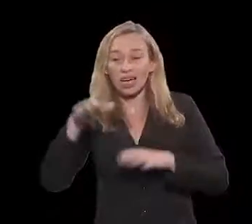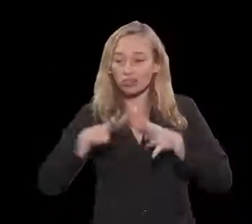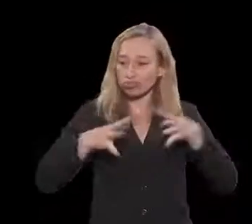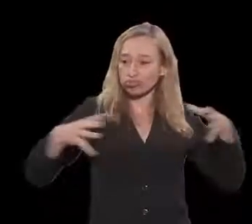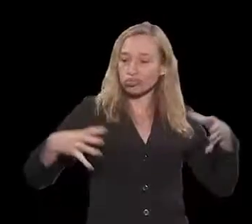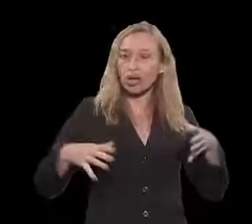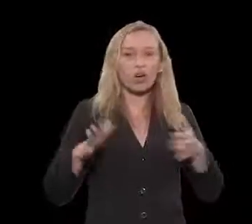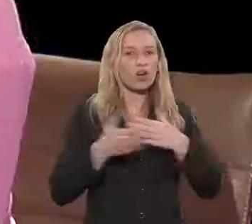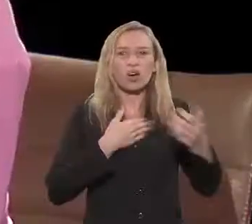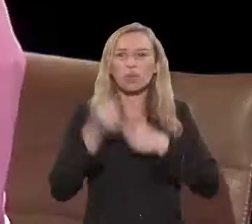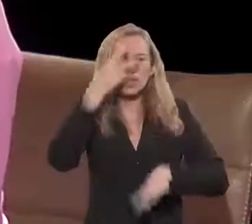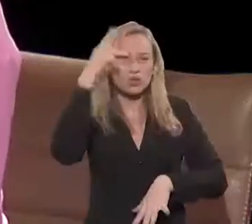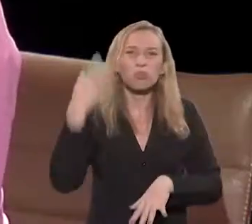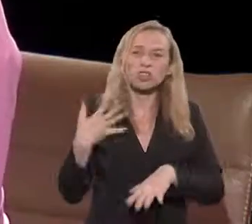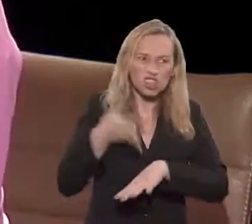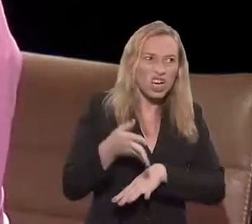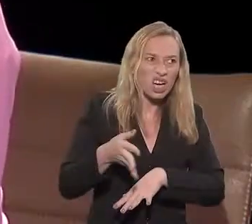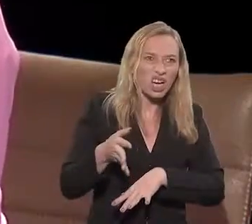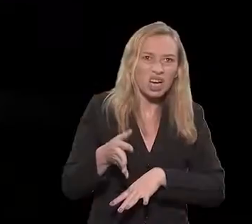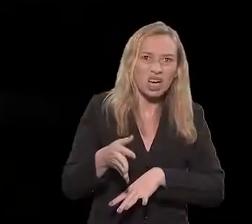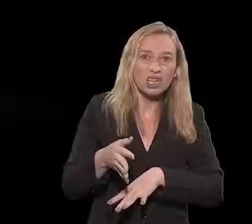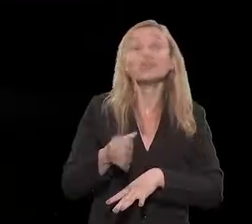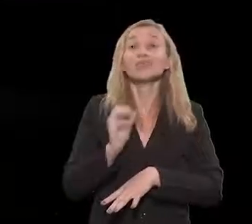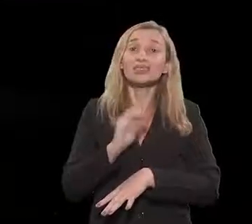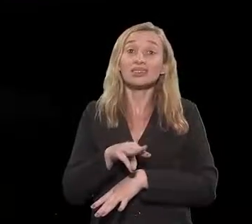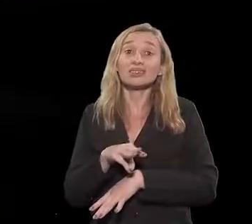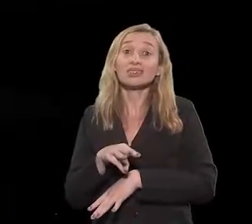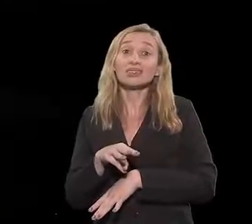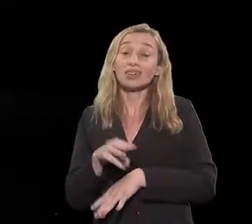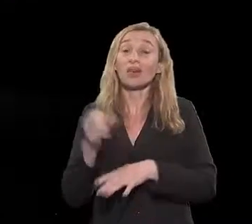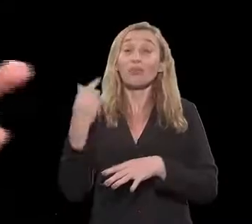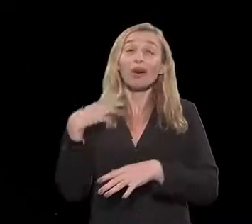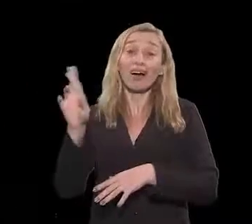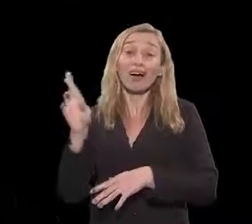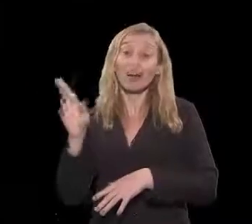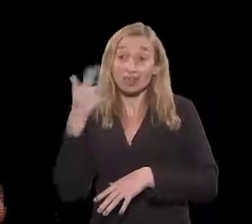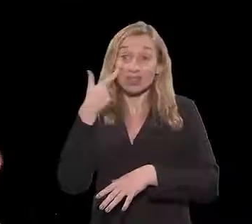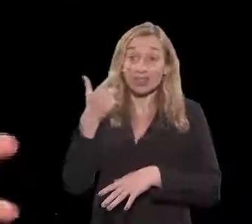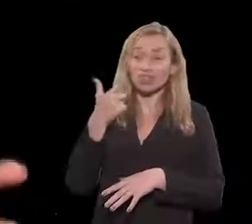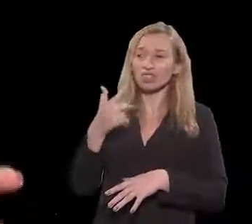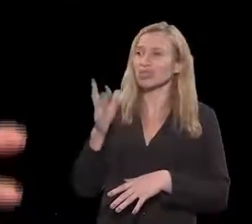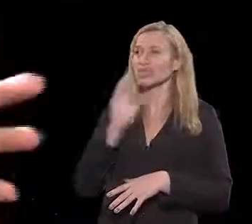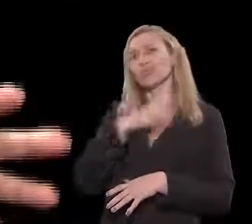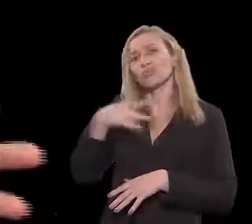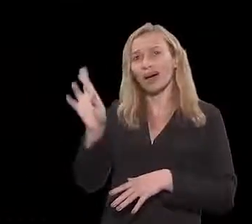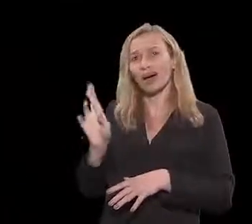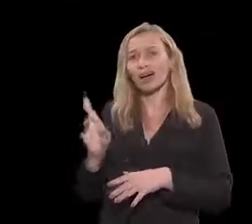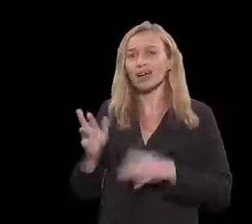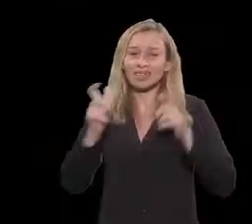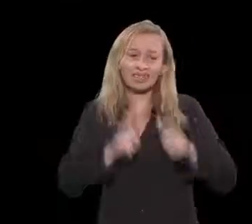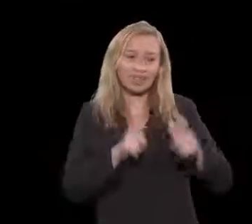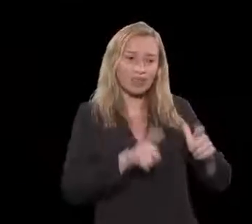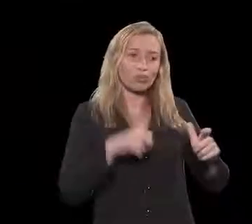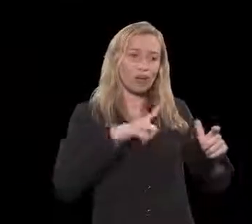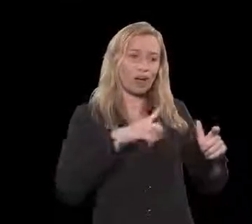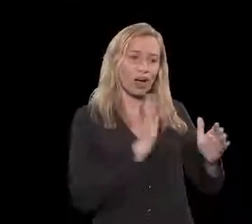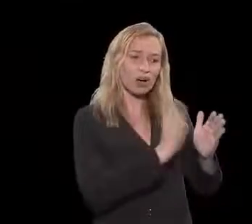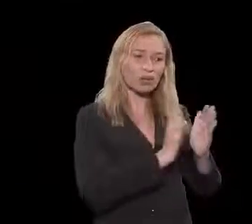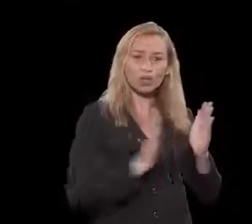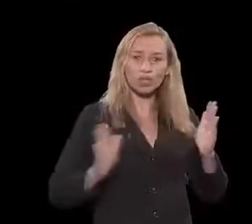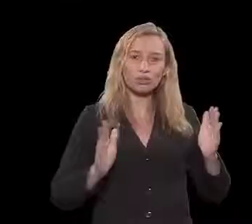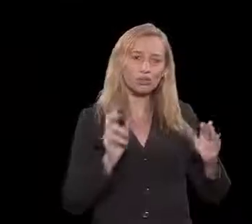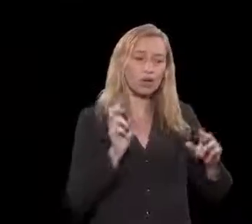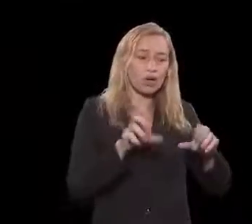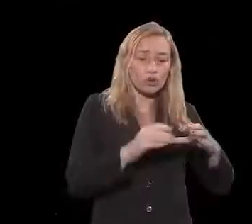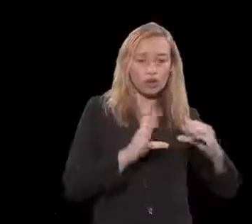só crescendo. Qualquer pessoa pode chegar e... É isso. Sabe, é o bar, imagine, você tá num bar onde você tem um espaço com um monte de livro, um